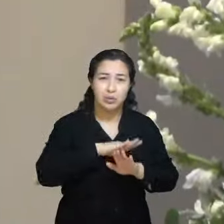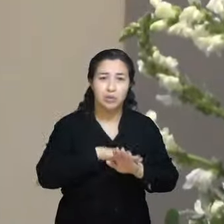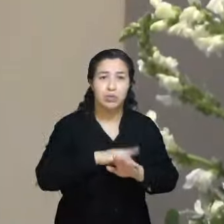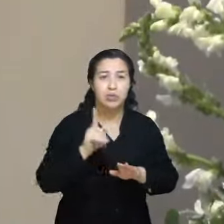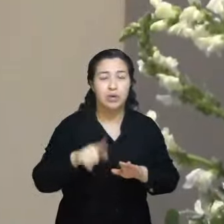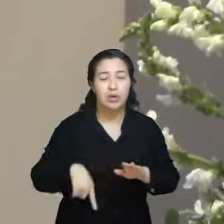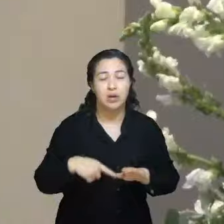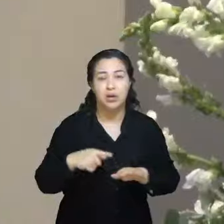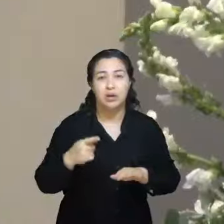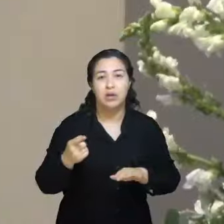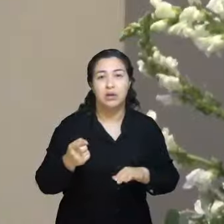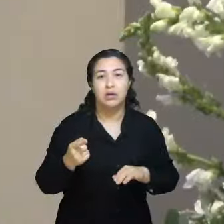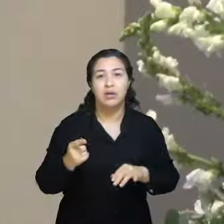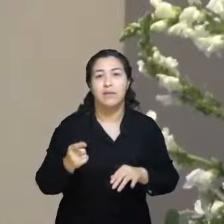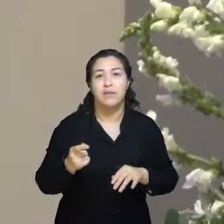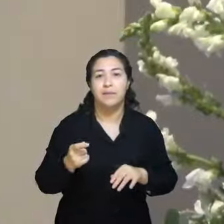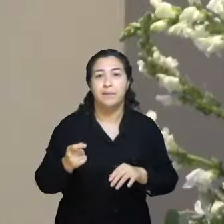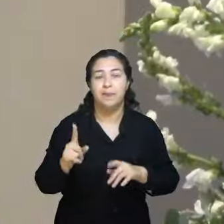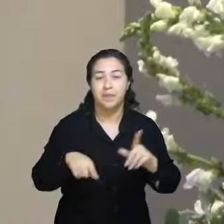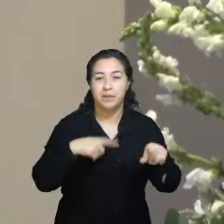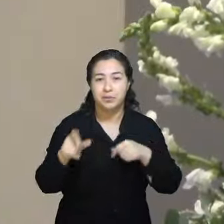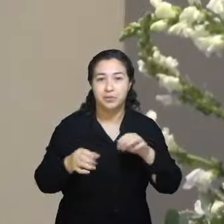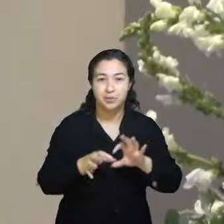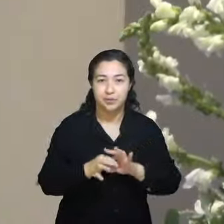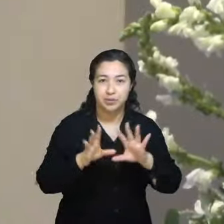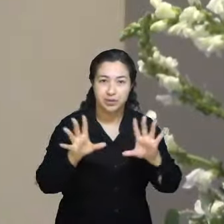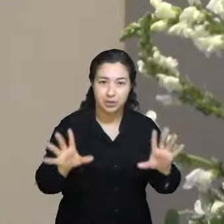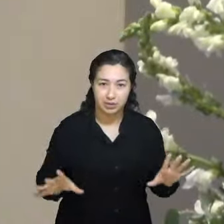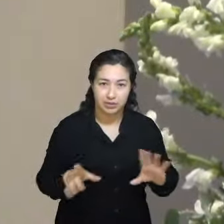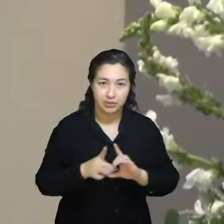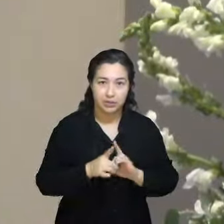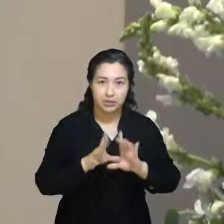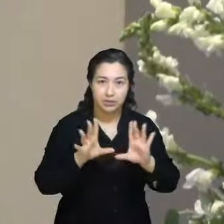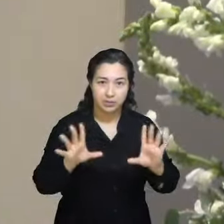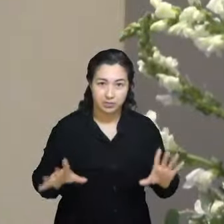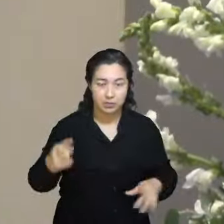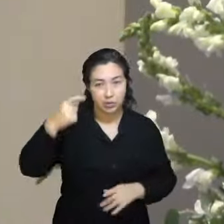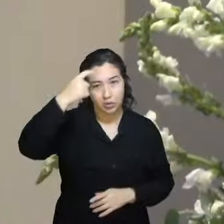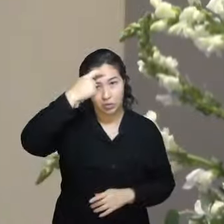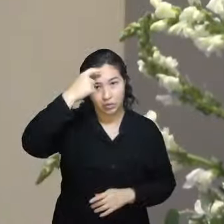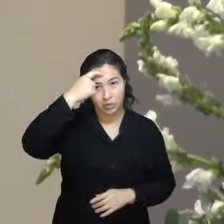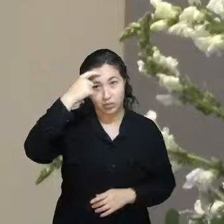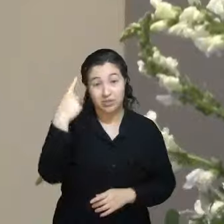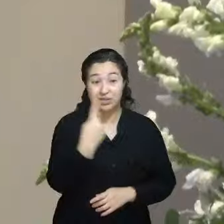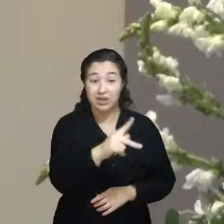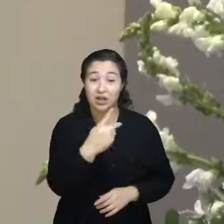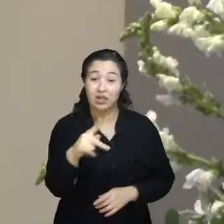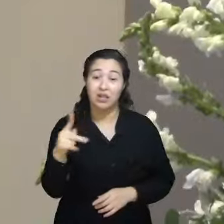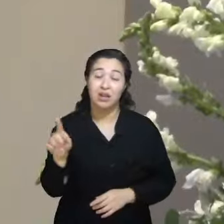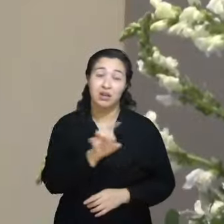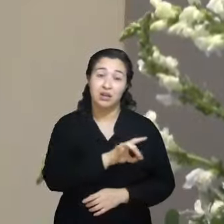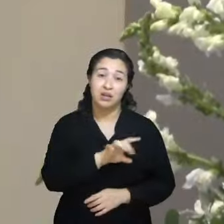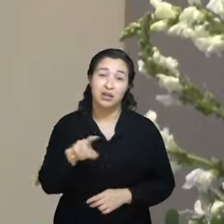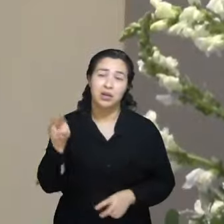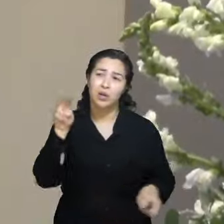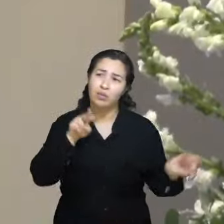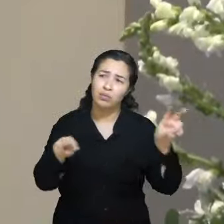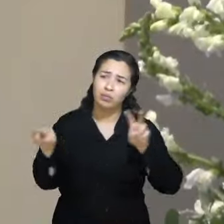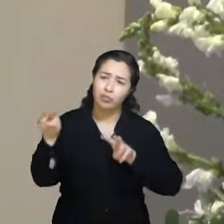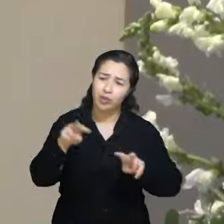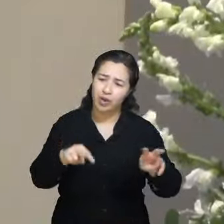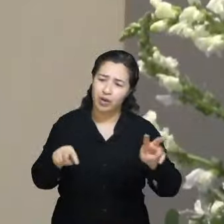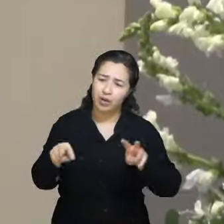livres e democráticas influenciadas pela própria consciência do eleitor a partir da Leitura que fez do